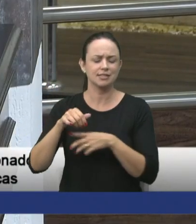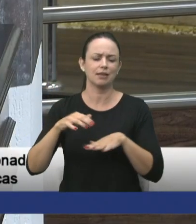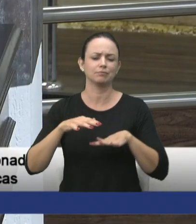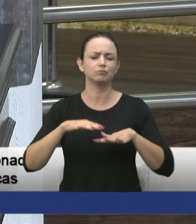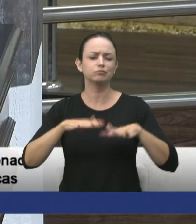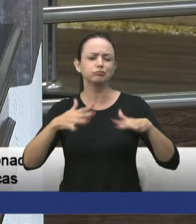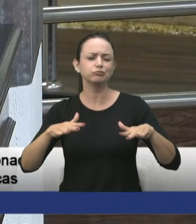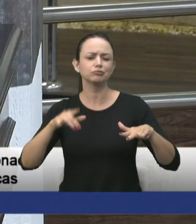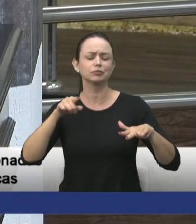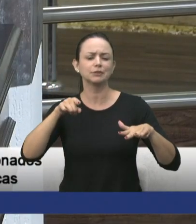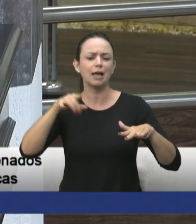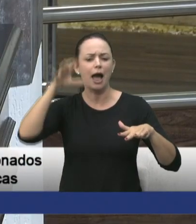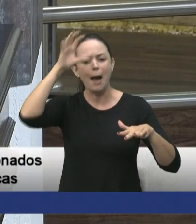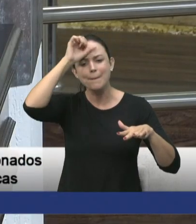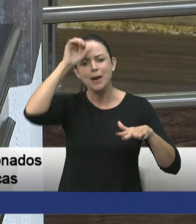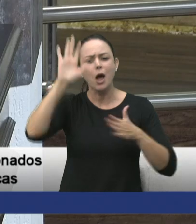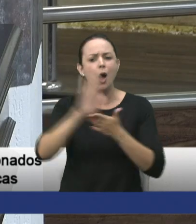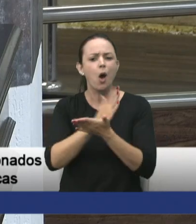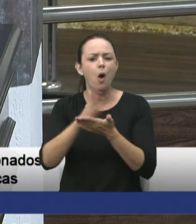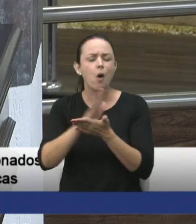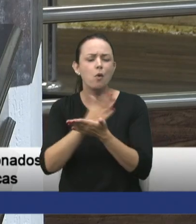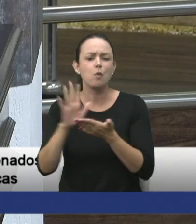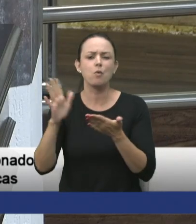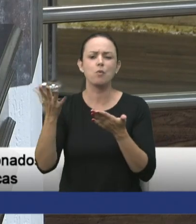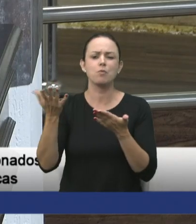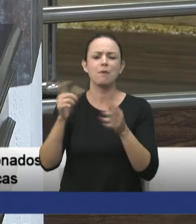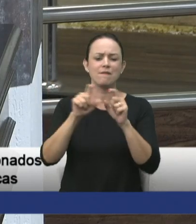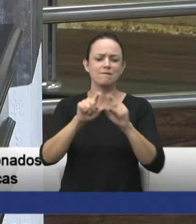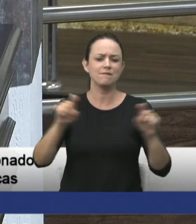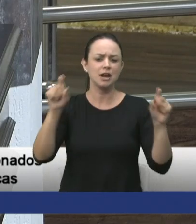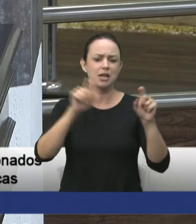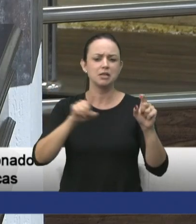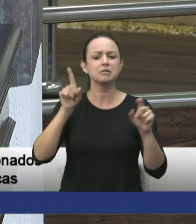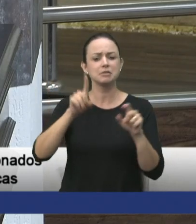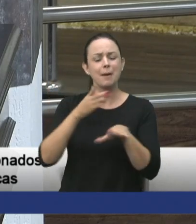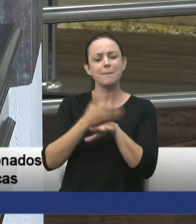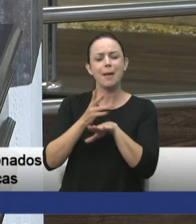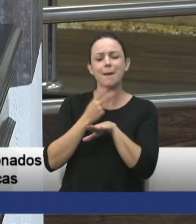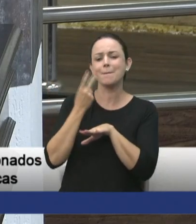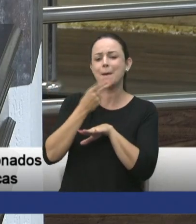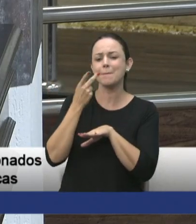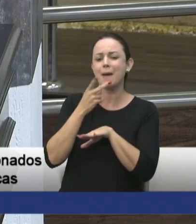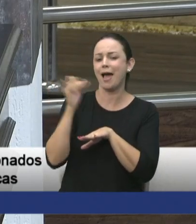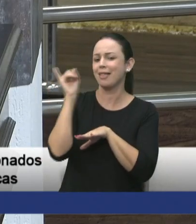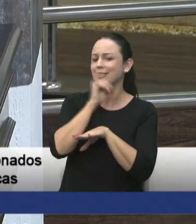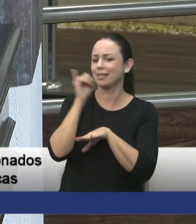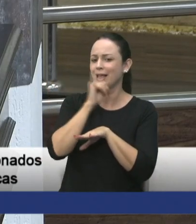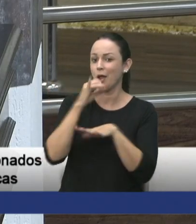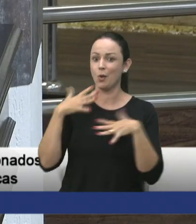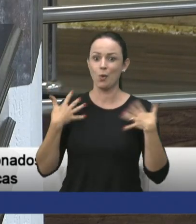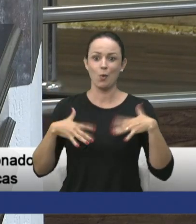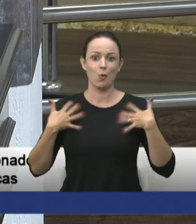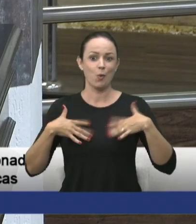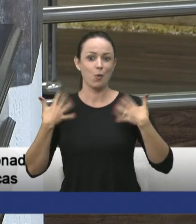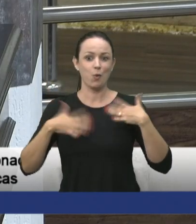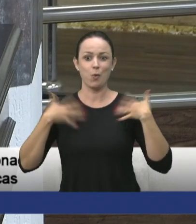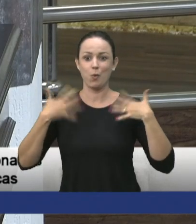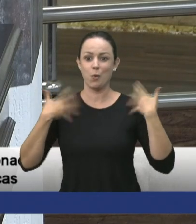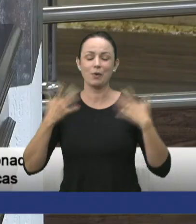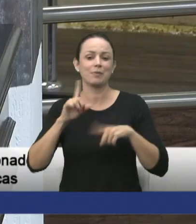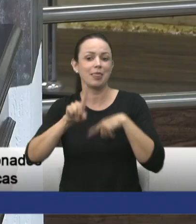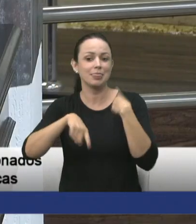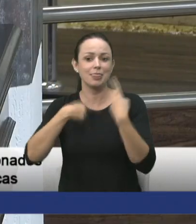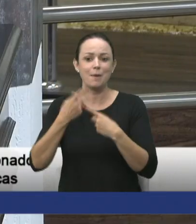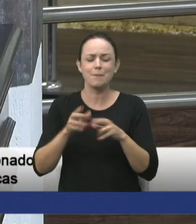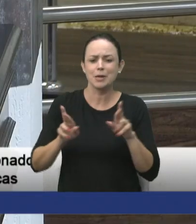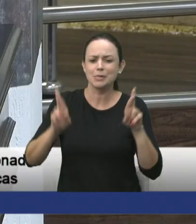algumas frases e pratica até o italiano. Tudo é muito excitante. Depois de meses de